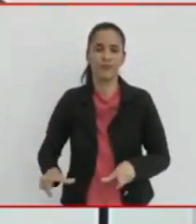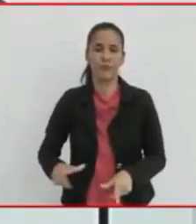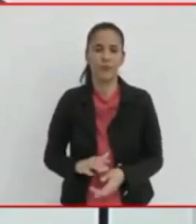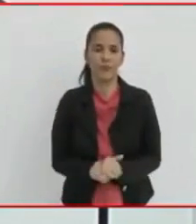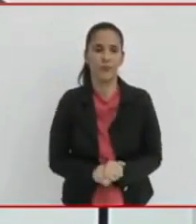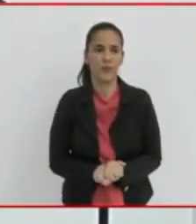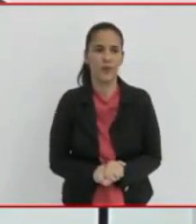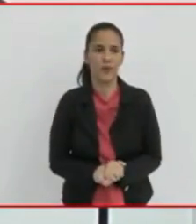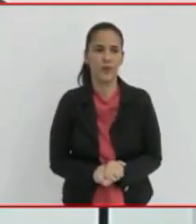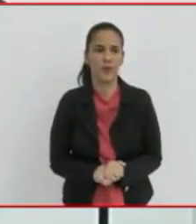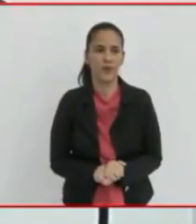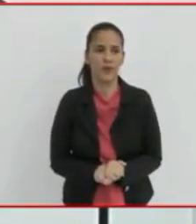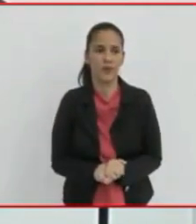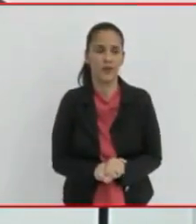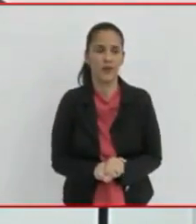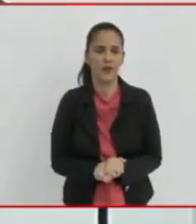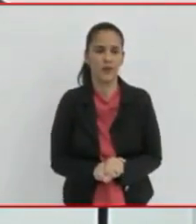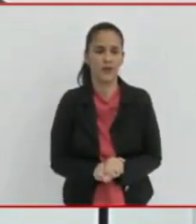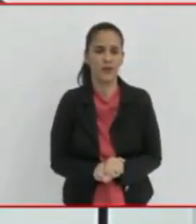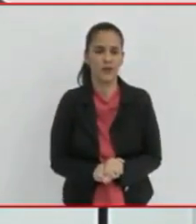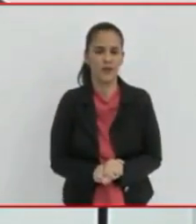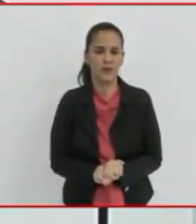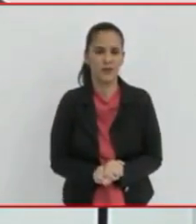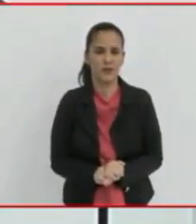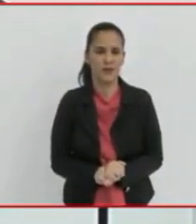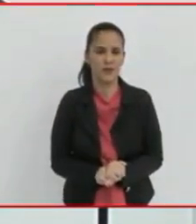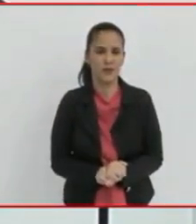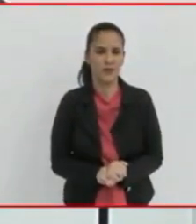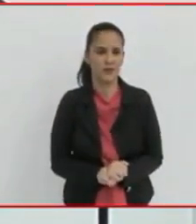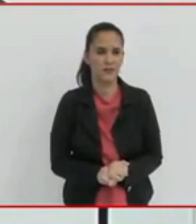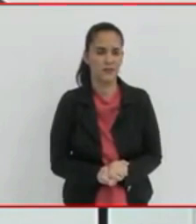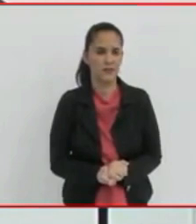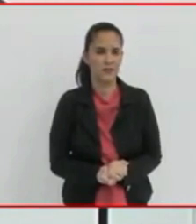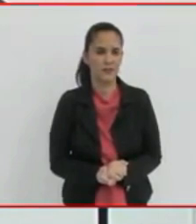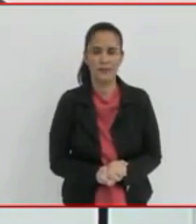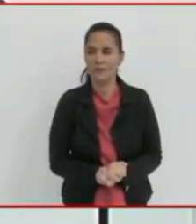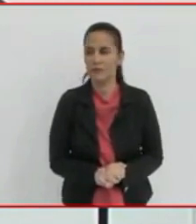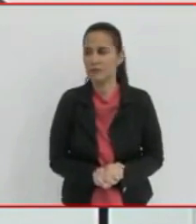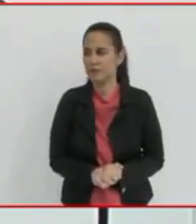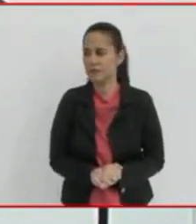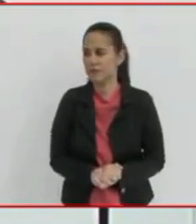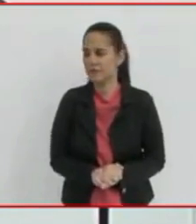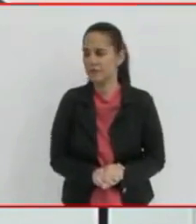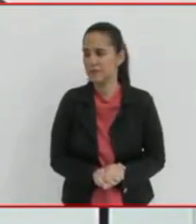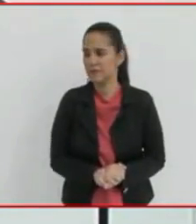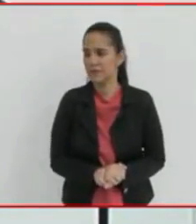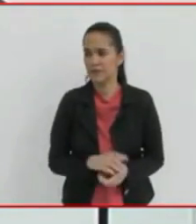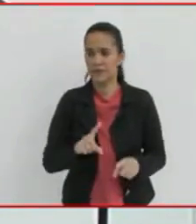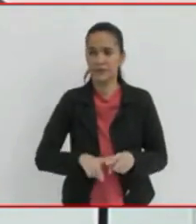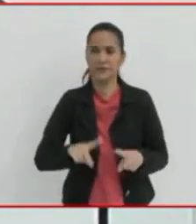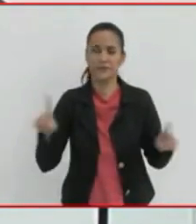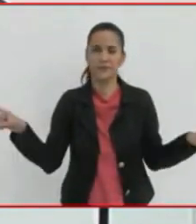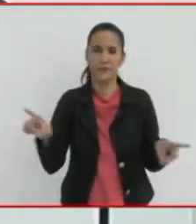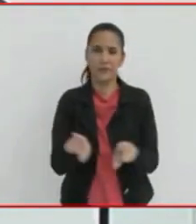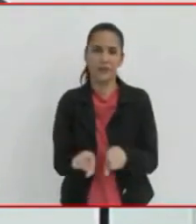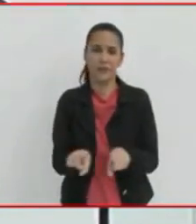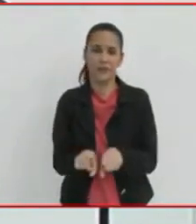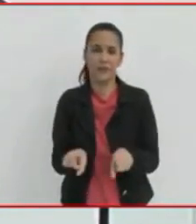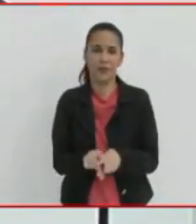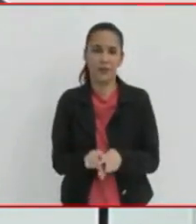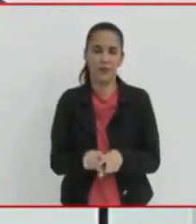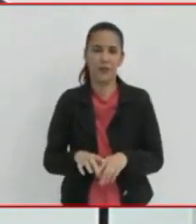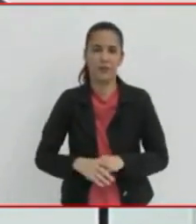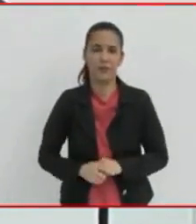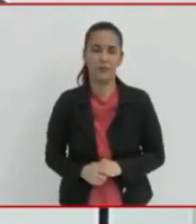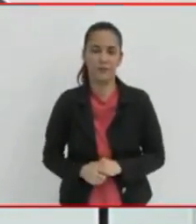E ontem amanhecemos com a incrível notícia de uma suspensão mas também que na